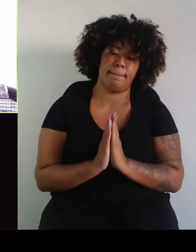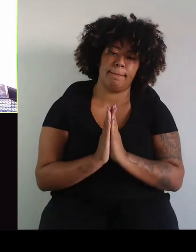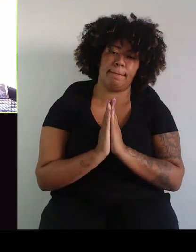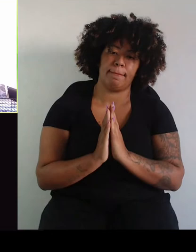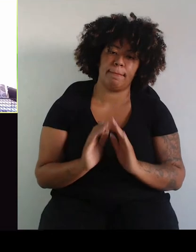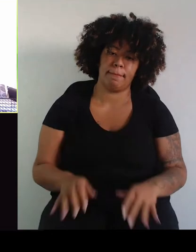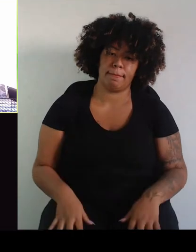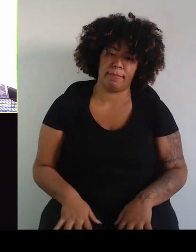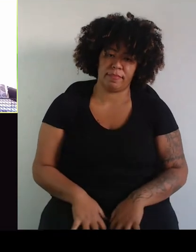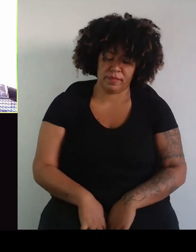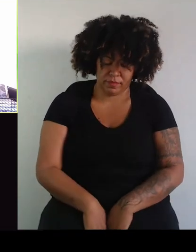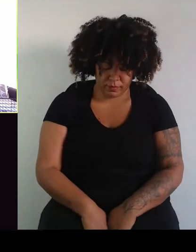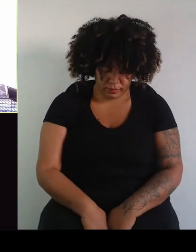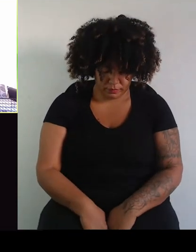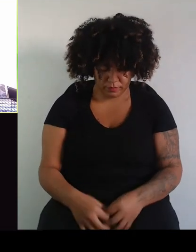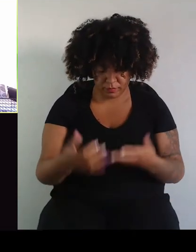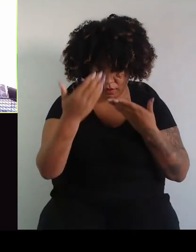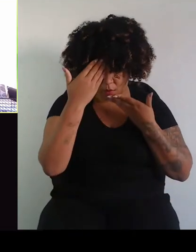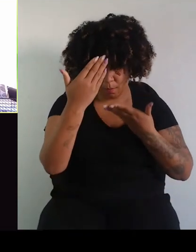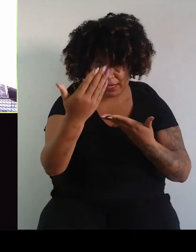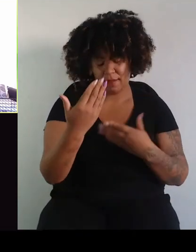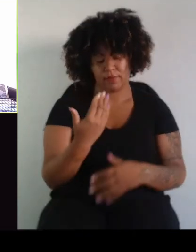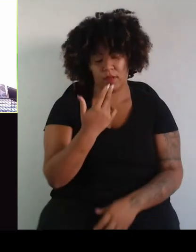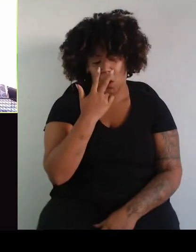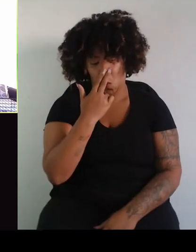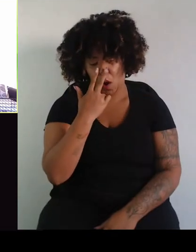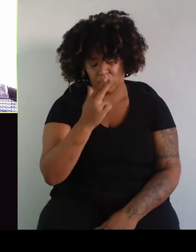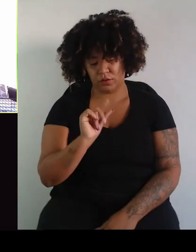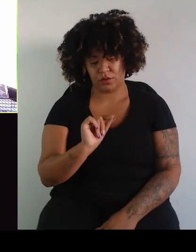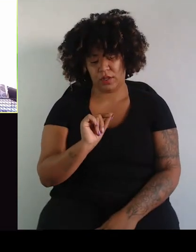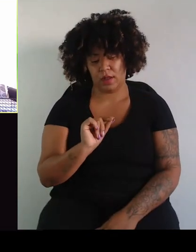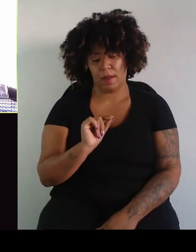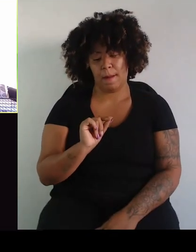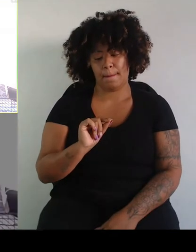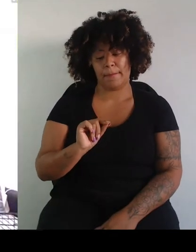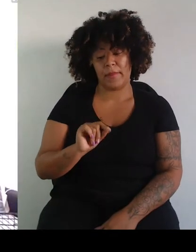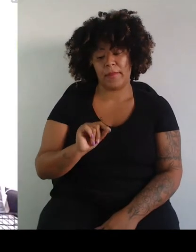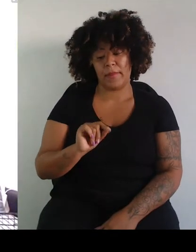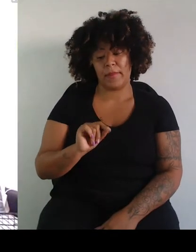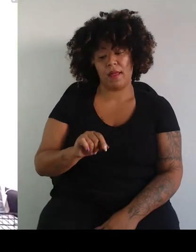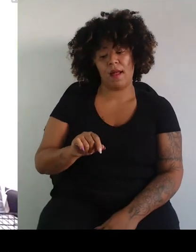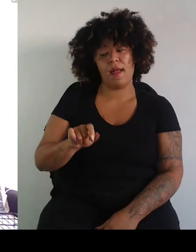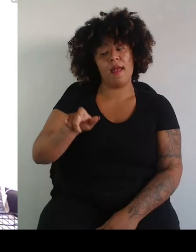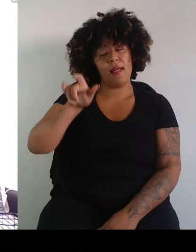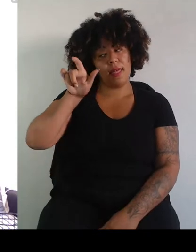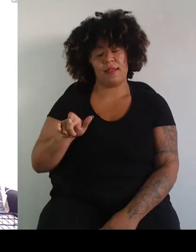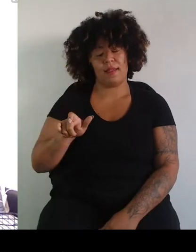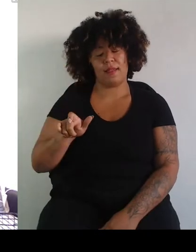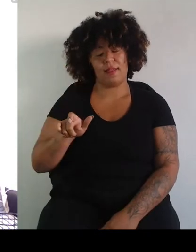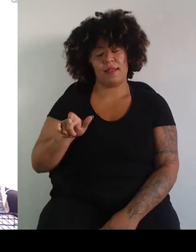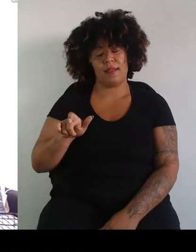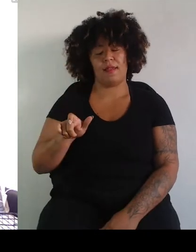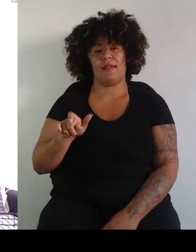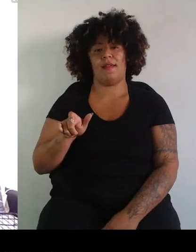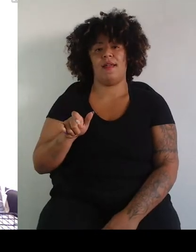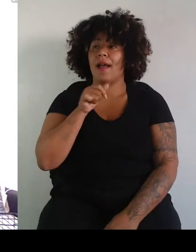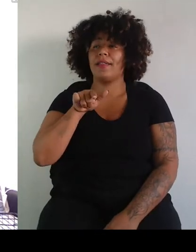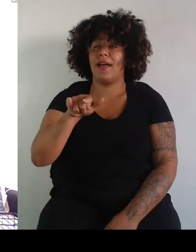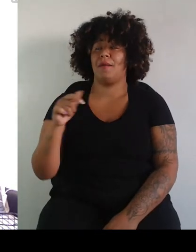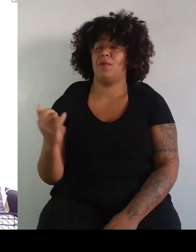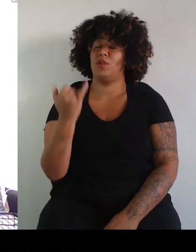obrigada eu acho que Baker ainda é ainda é muito relevante hoje